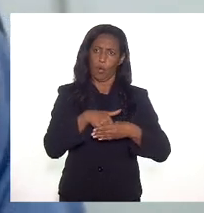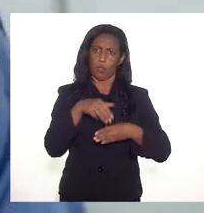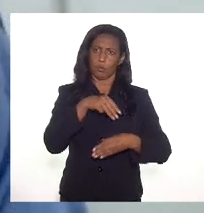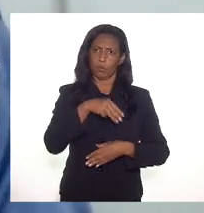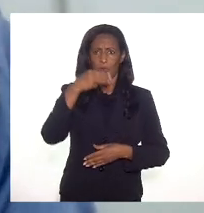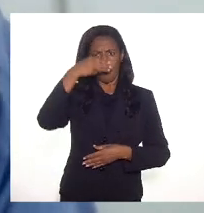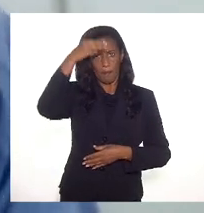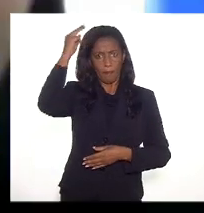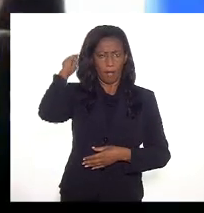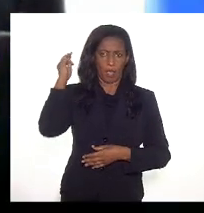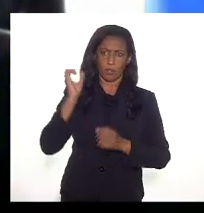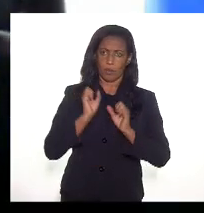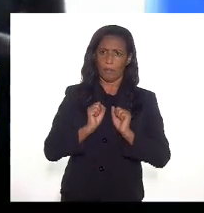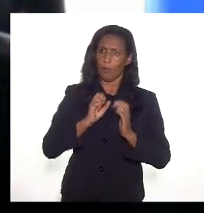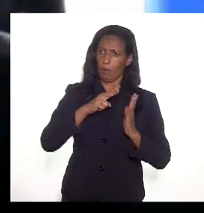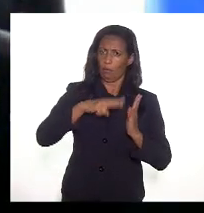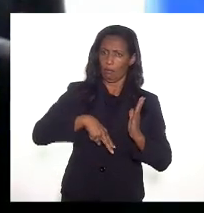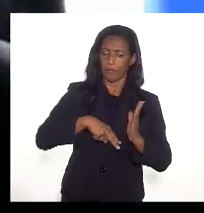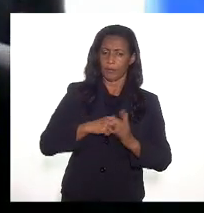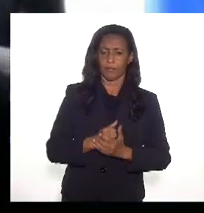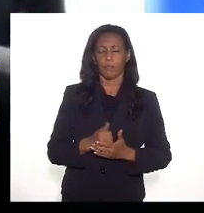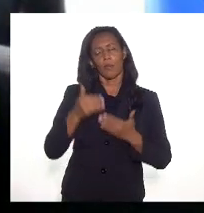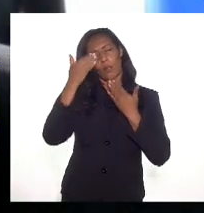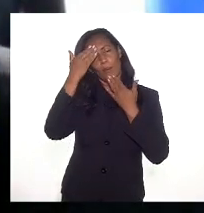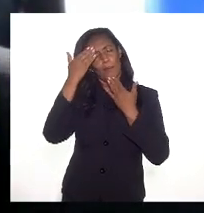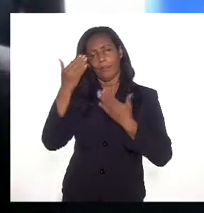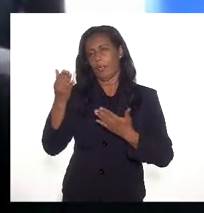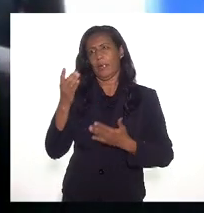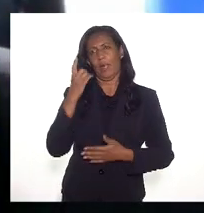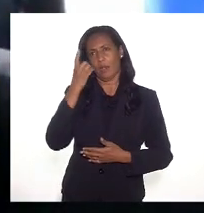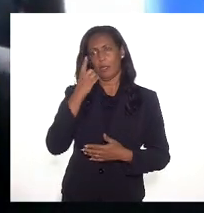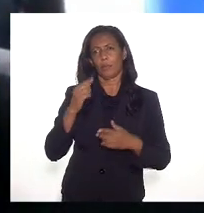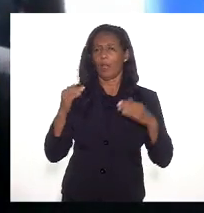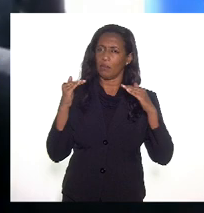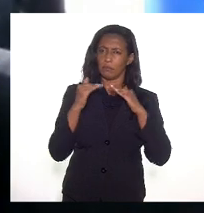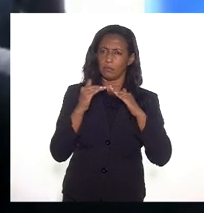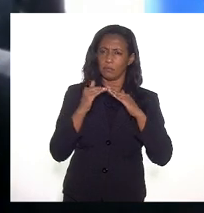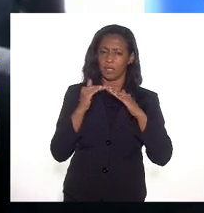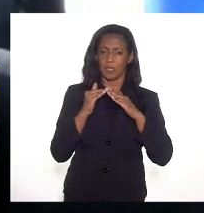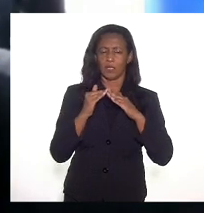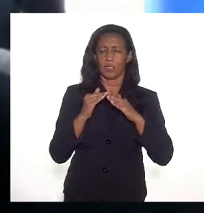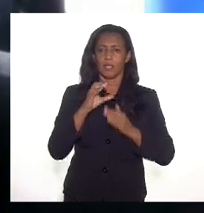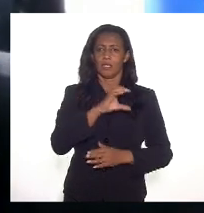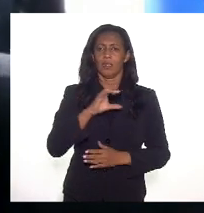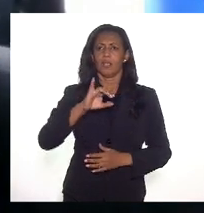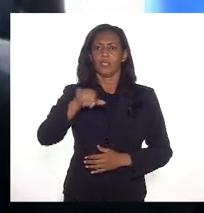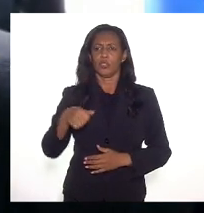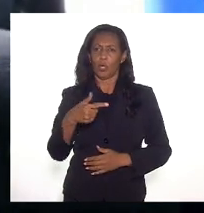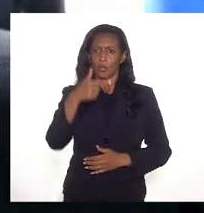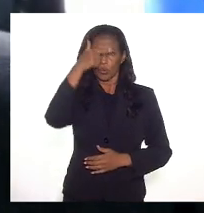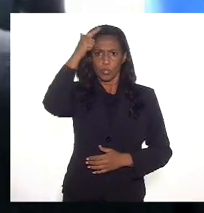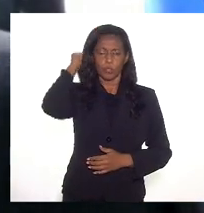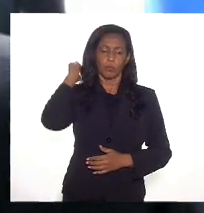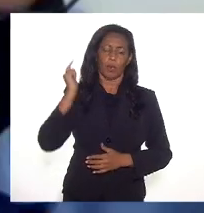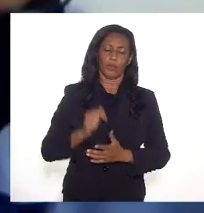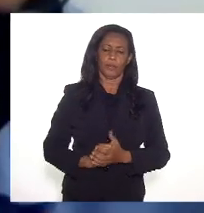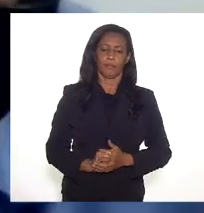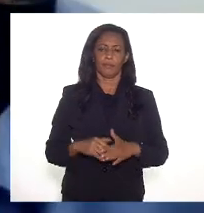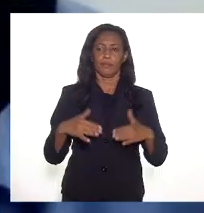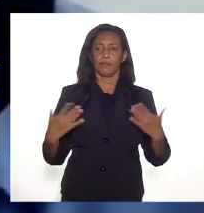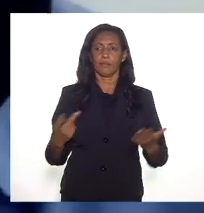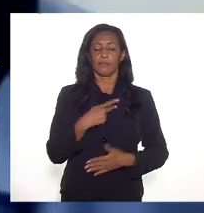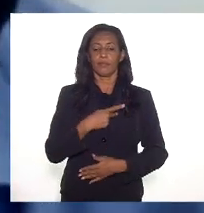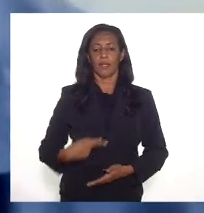Márcio Pacheco. Posso? Perfeito. Obrigado, deputado. Perfeitamente. Então, para dar parecer pela CCJ, deputado Luiz Paulo. Senhor